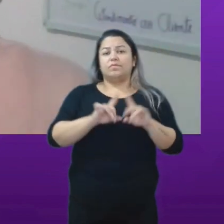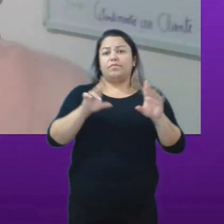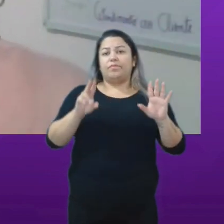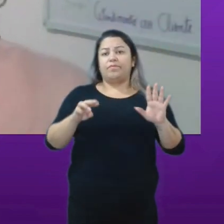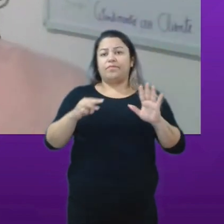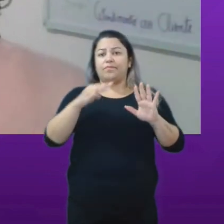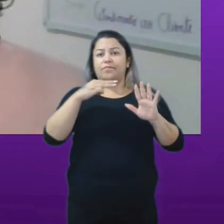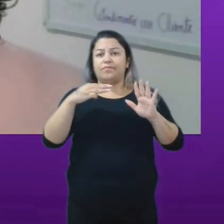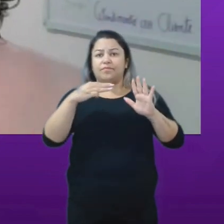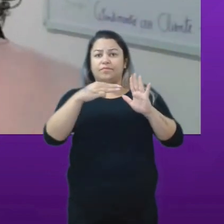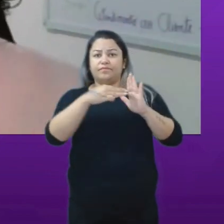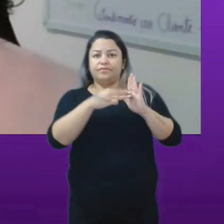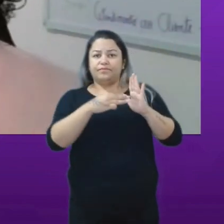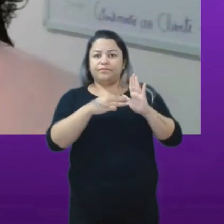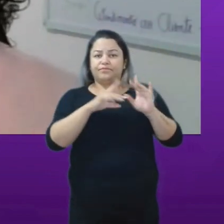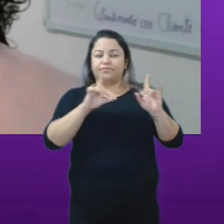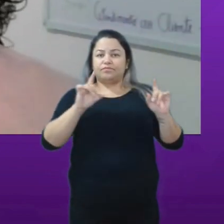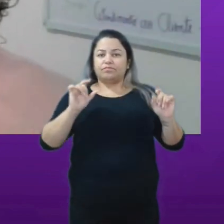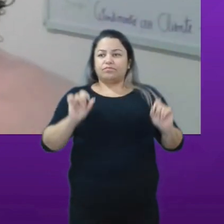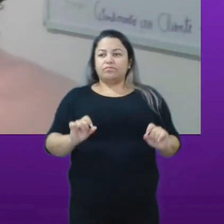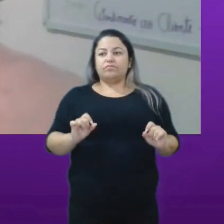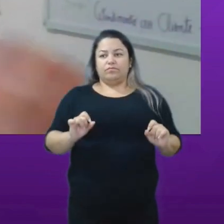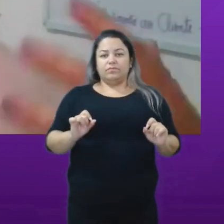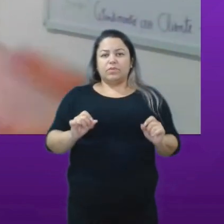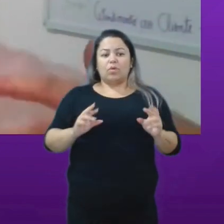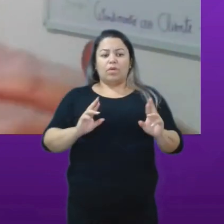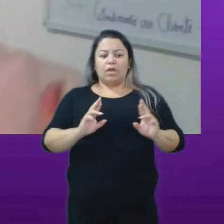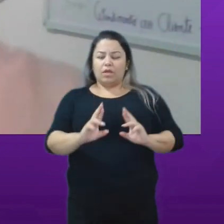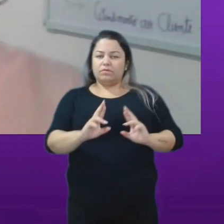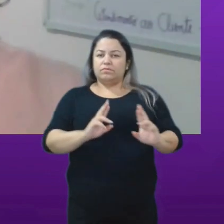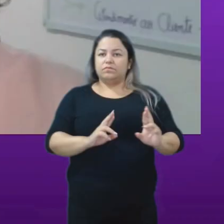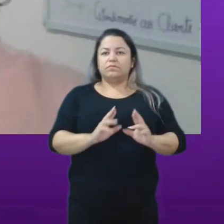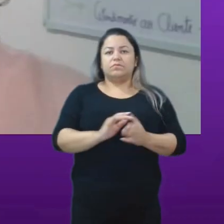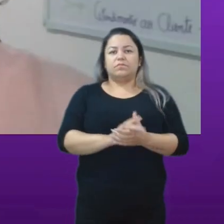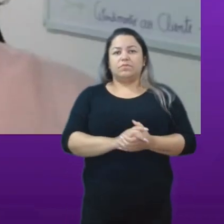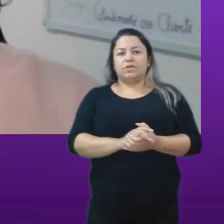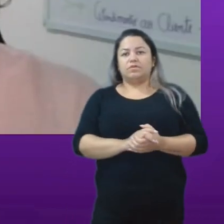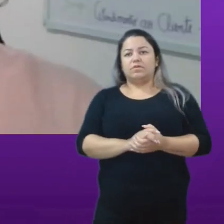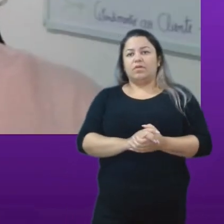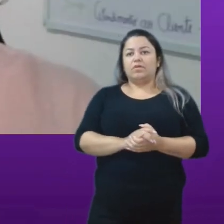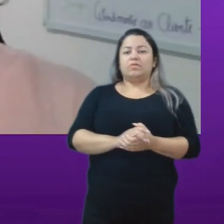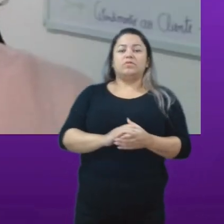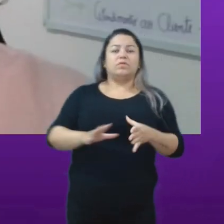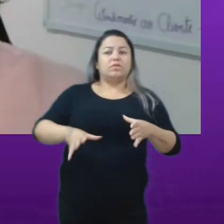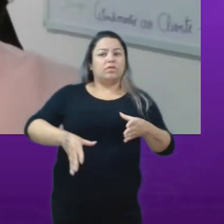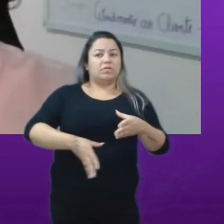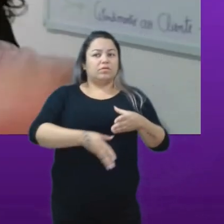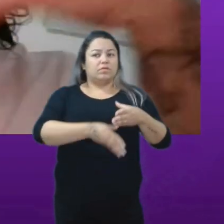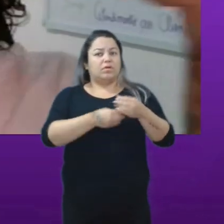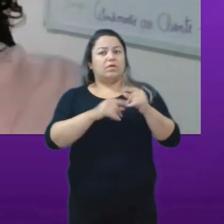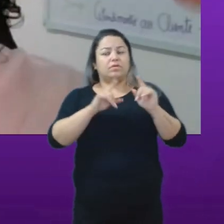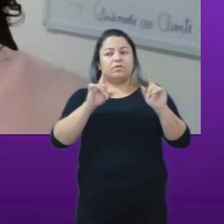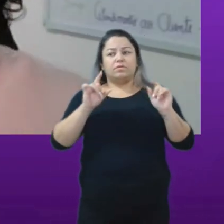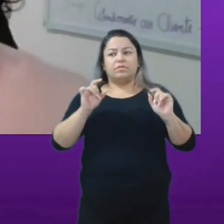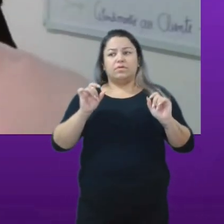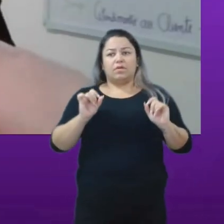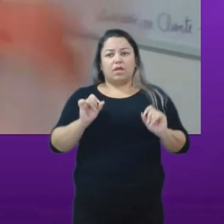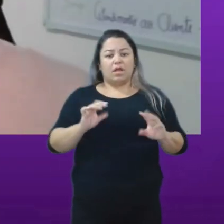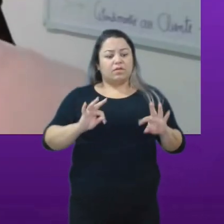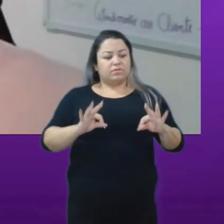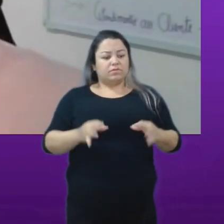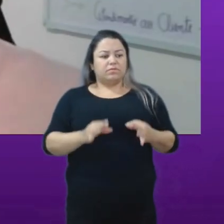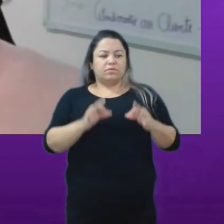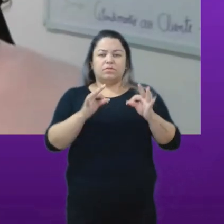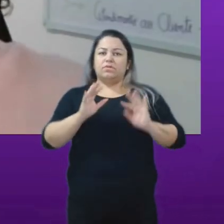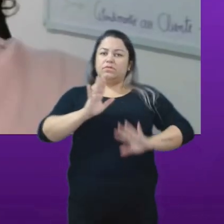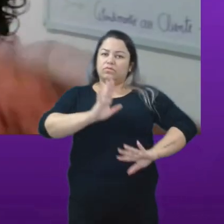tecnologia, o que é essa relação que se entrelaça ali, né, entre as técnicas do